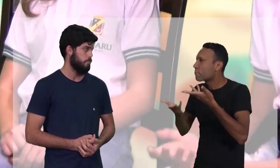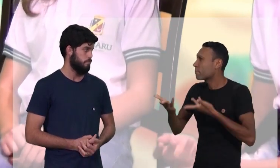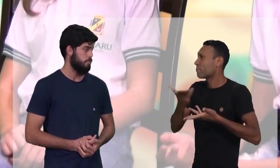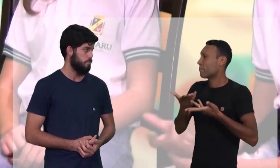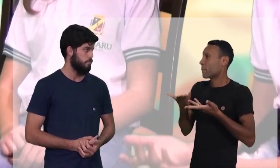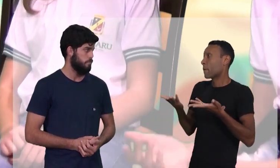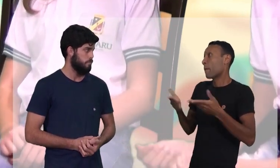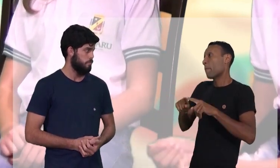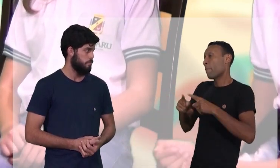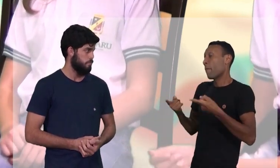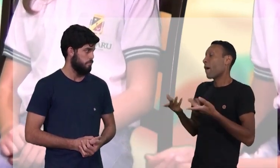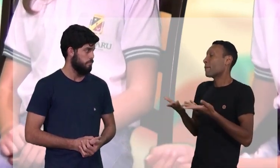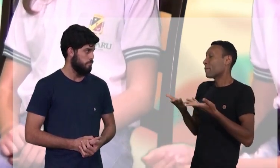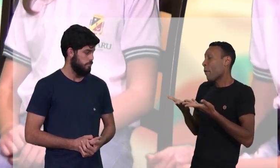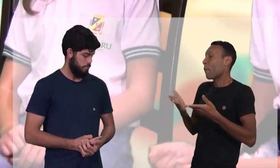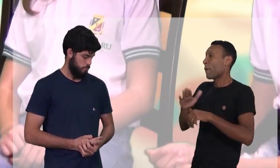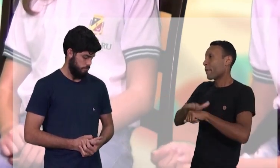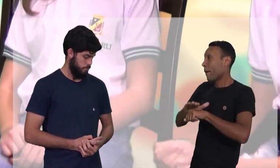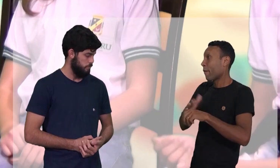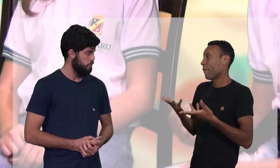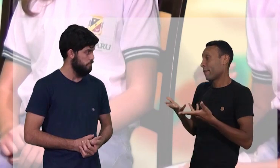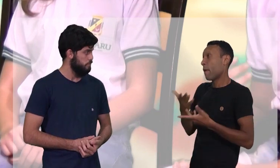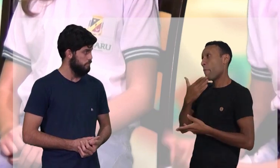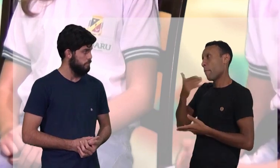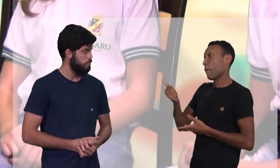que tá vivendo, a aula online é a melhor escolha.